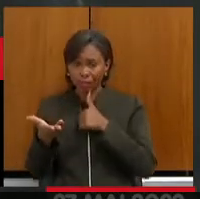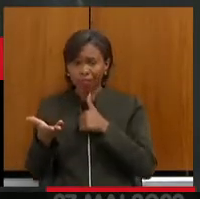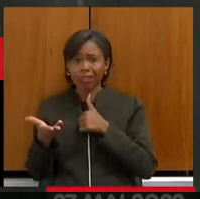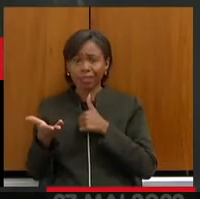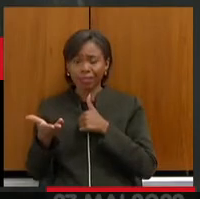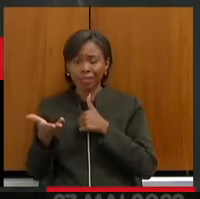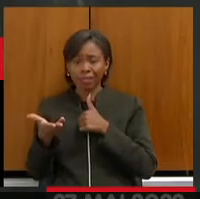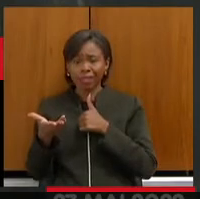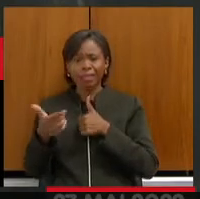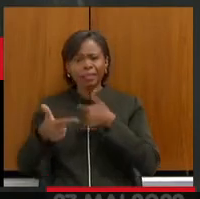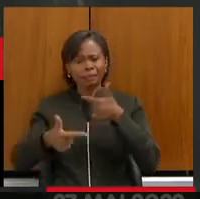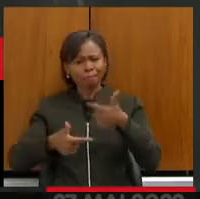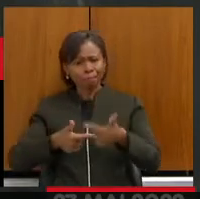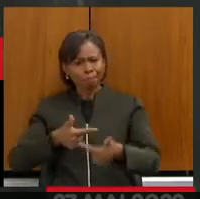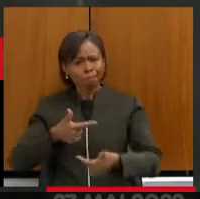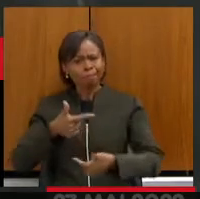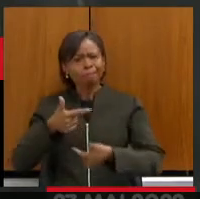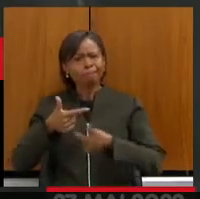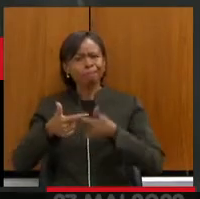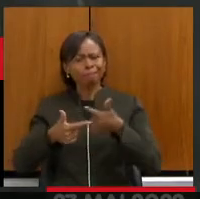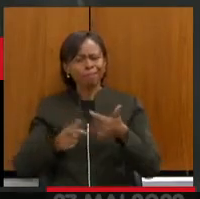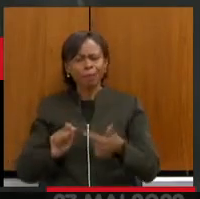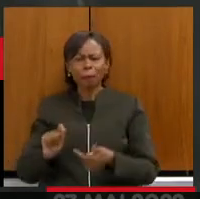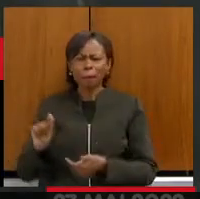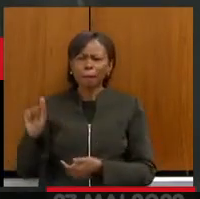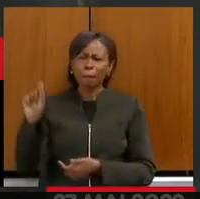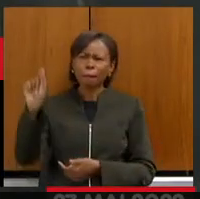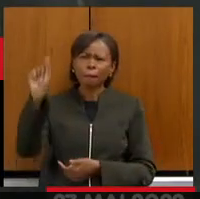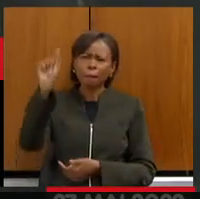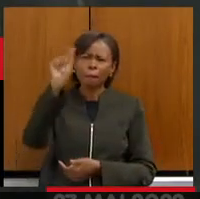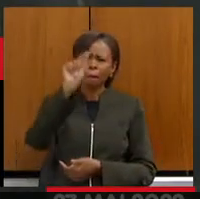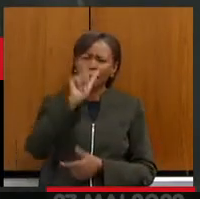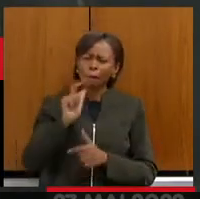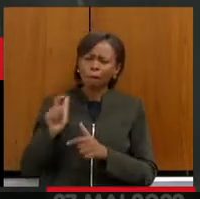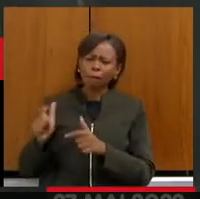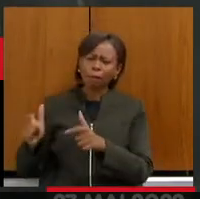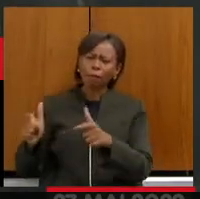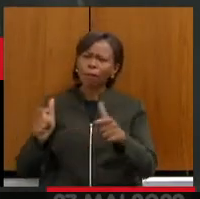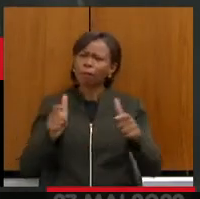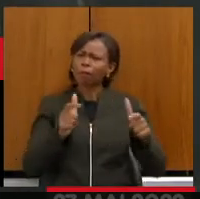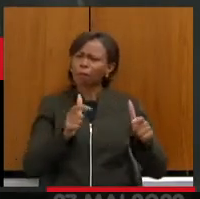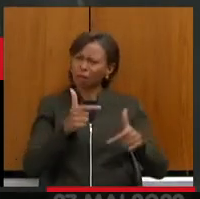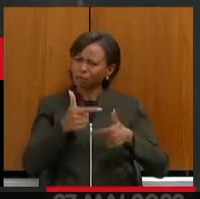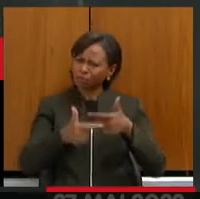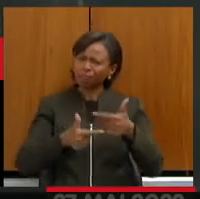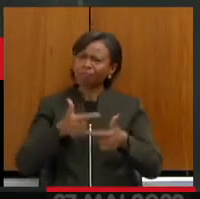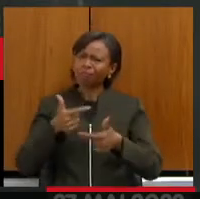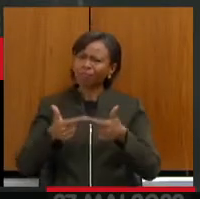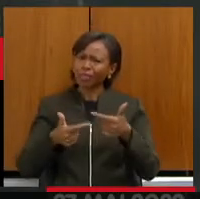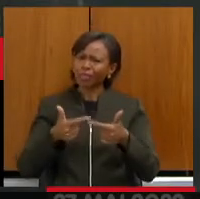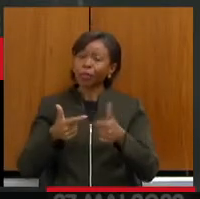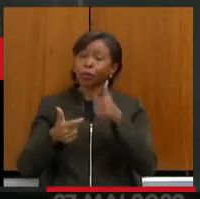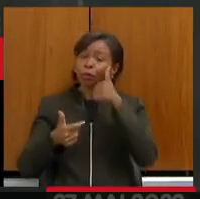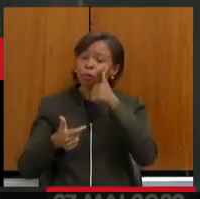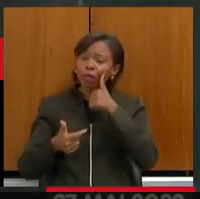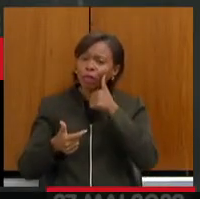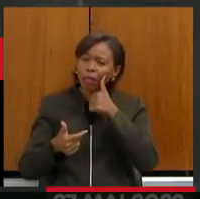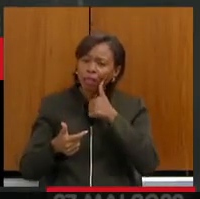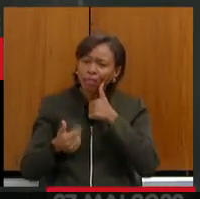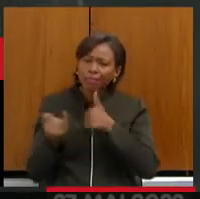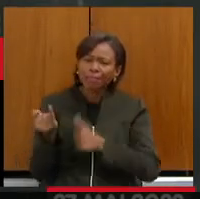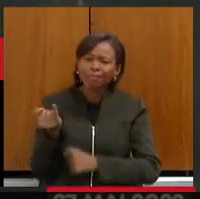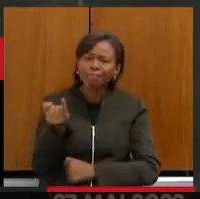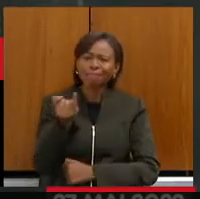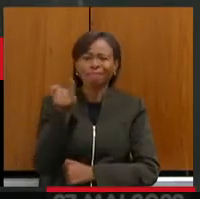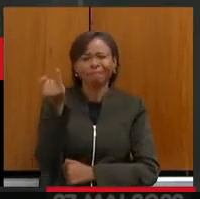fazerem o trabalho em cada canto em cada lugar vocês são essenciais nós